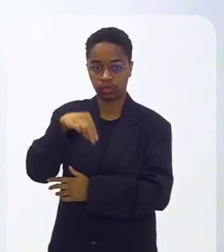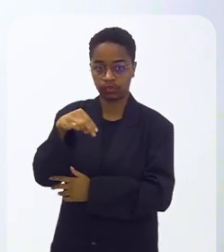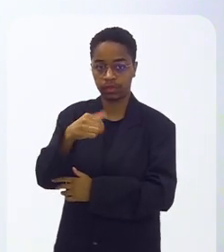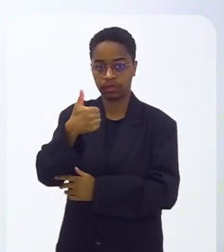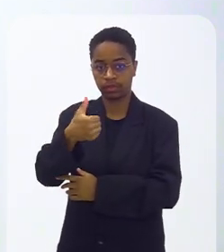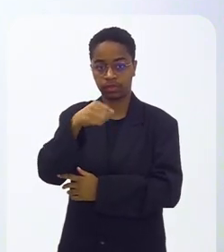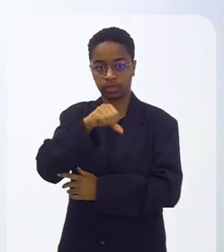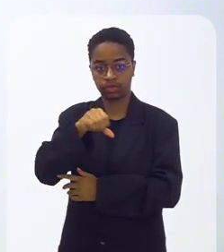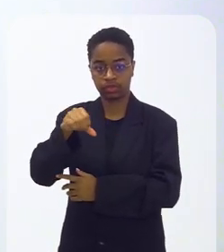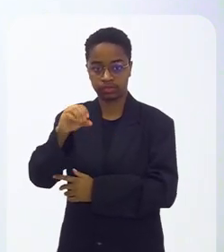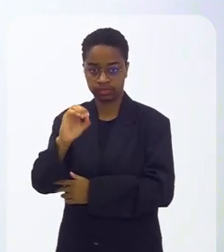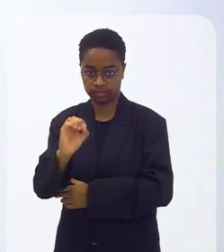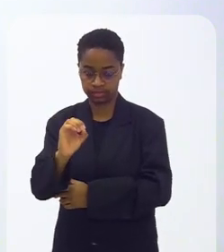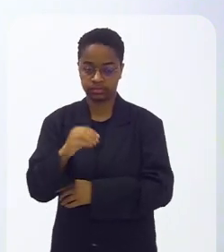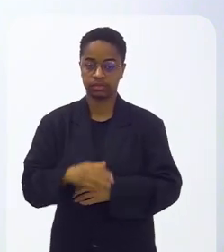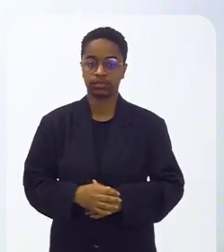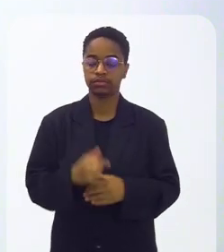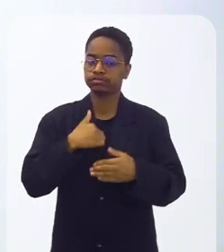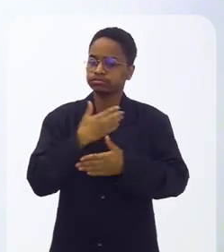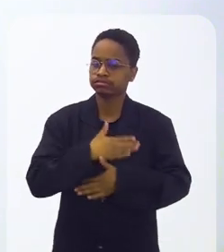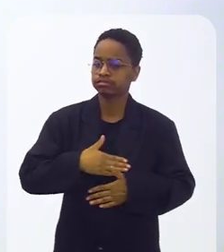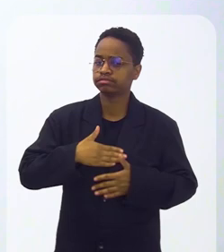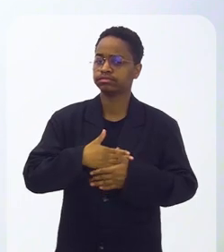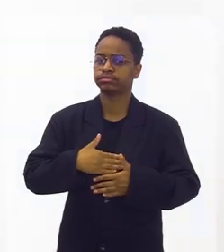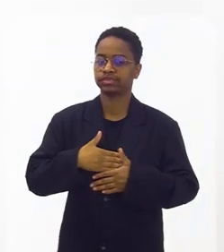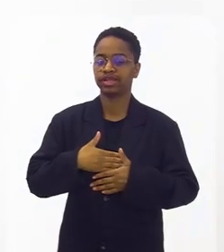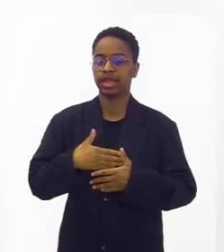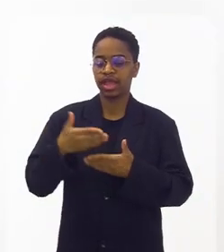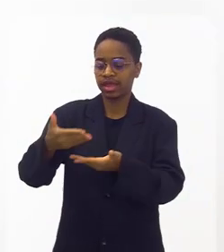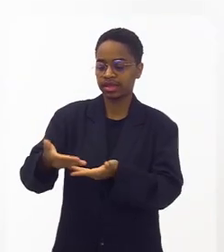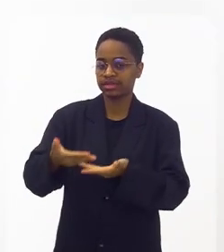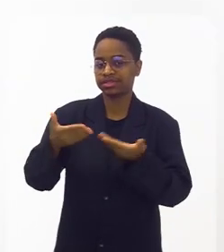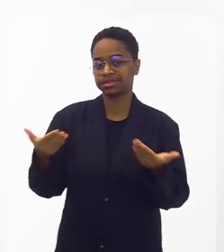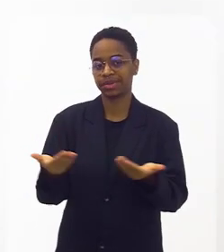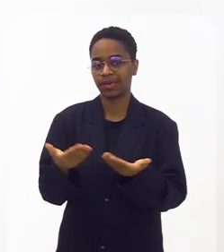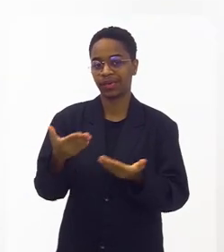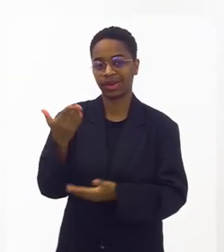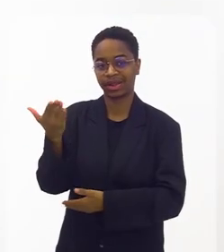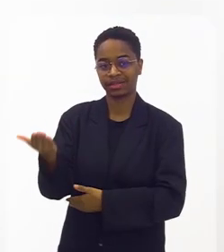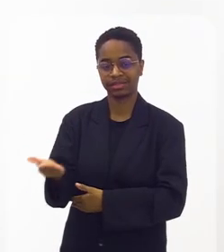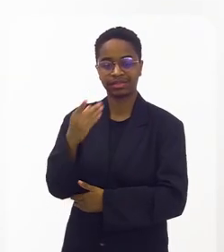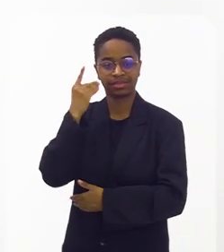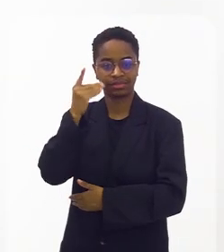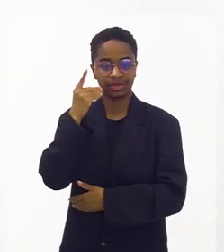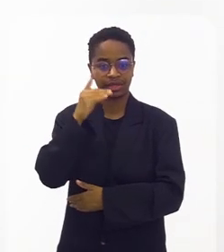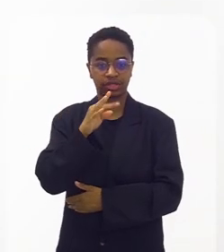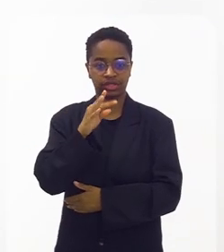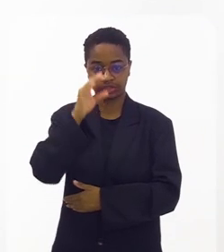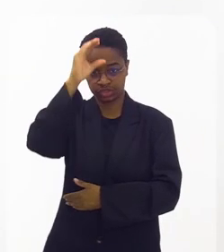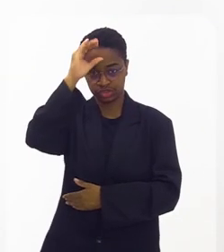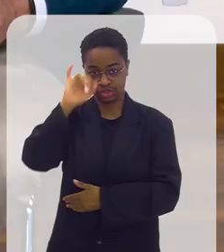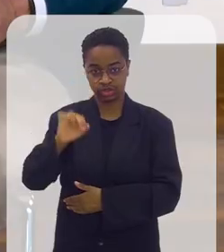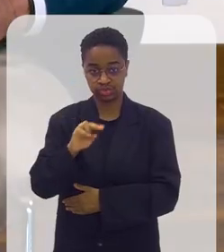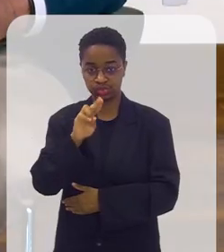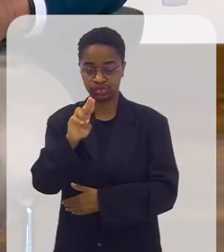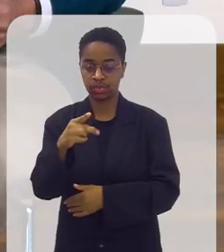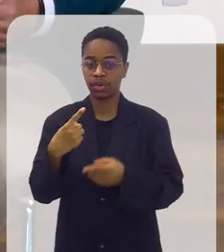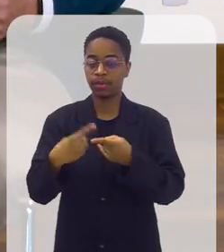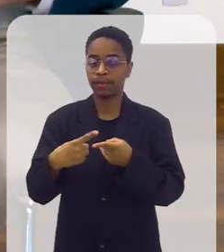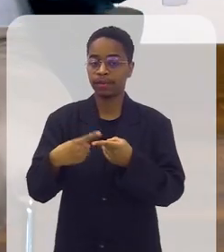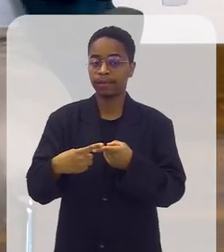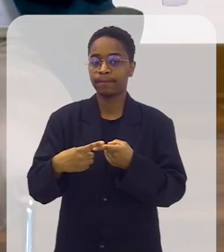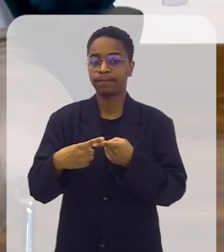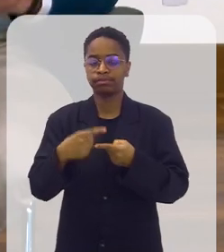novembro de 1990. Eu tenho a honra, a satisfação e a alegria de receber aqui a nossa querida deputada Tia Ju, que traz